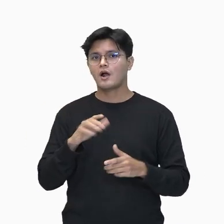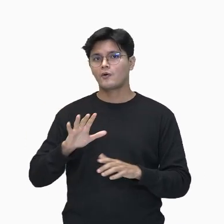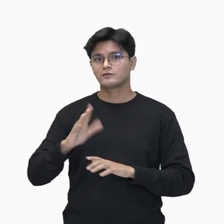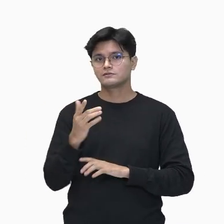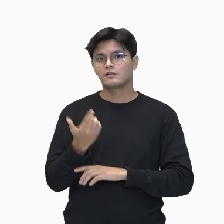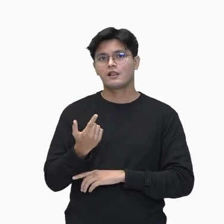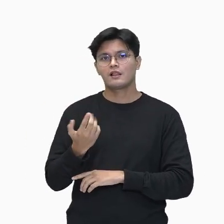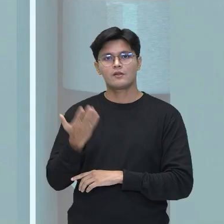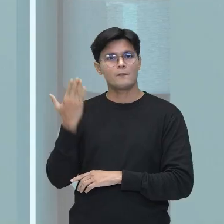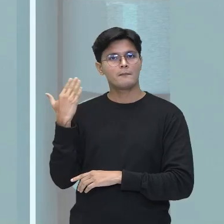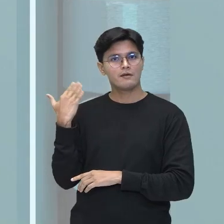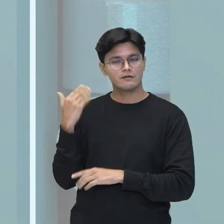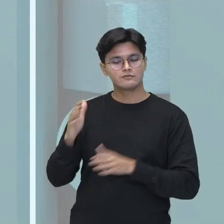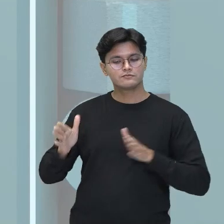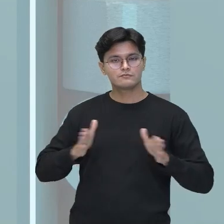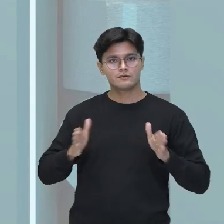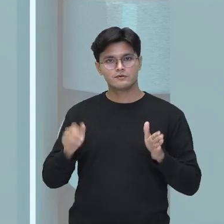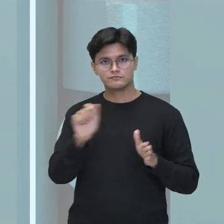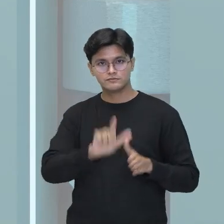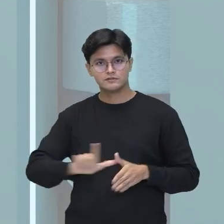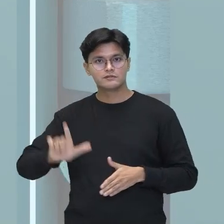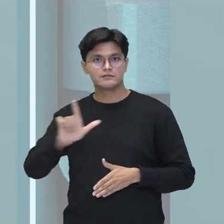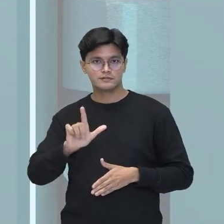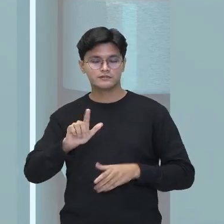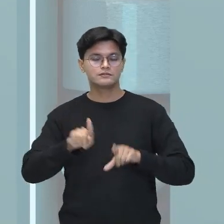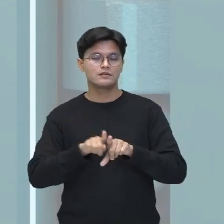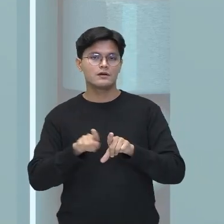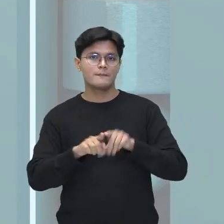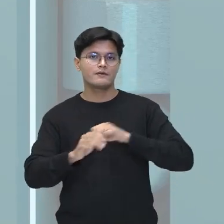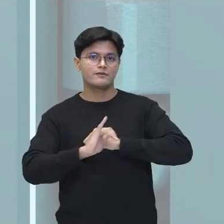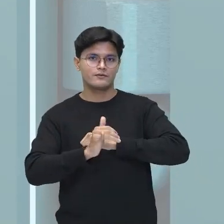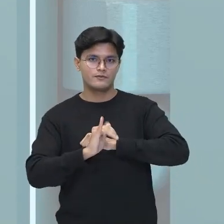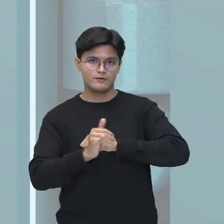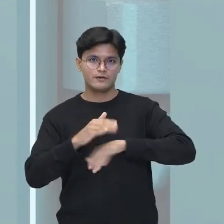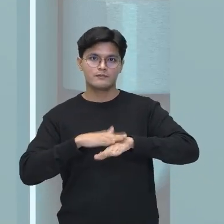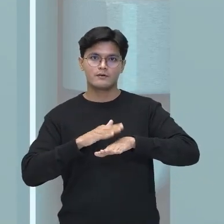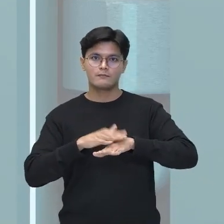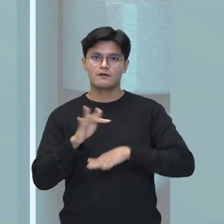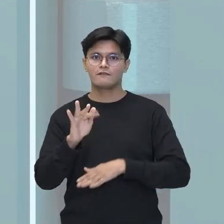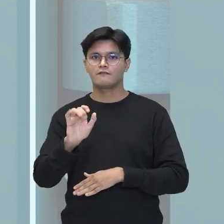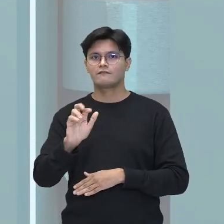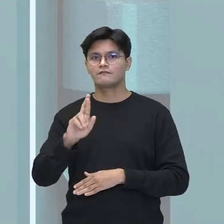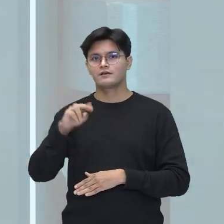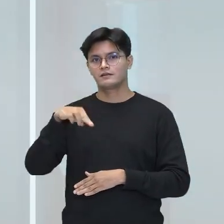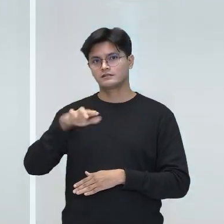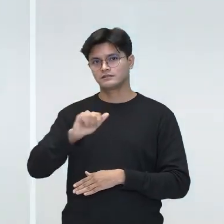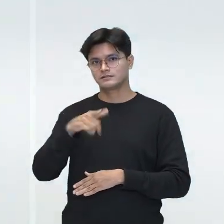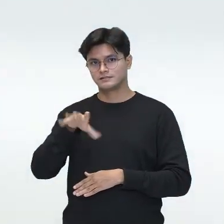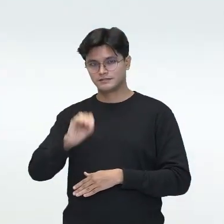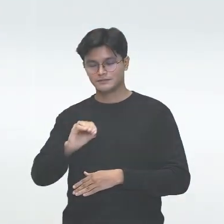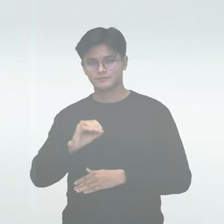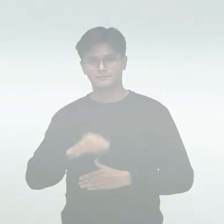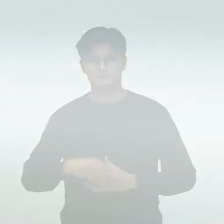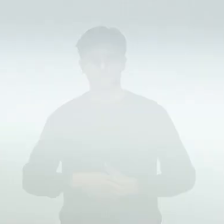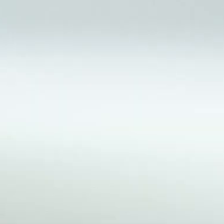crônicas de Fernão Lopes Então é isso que nós iremos ver na nossa